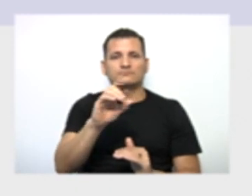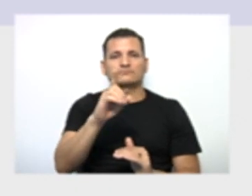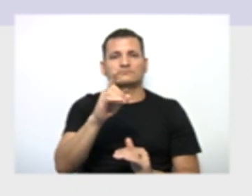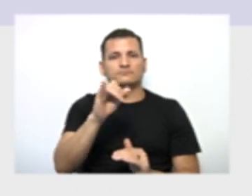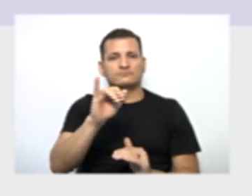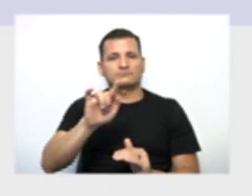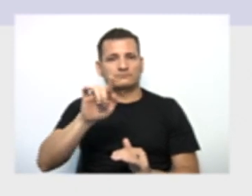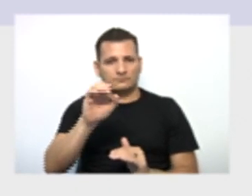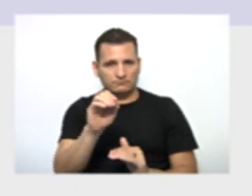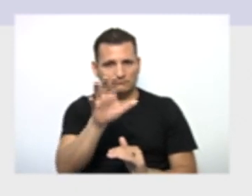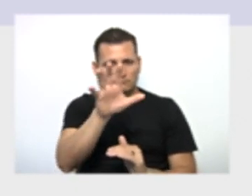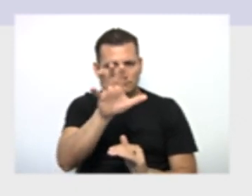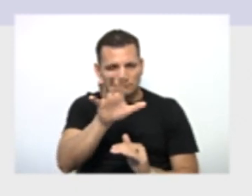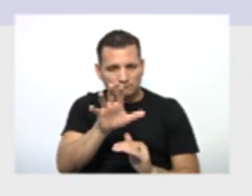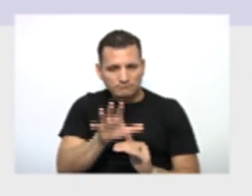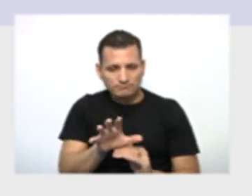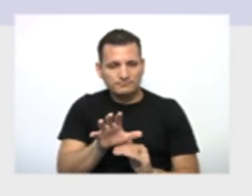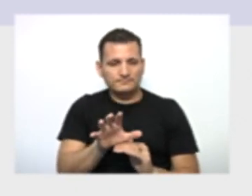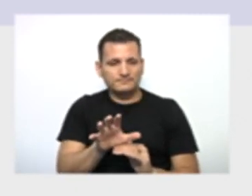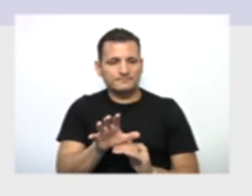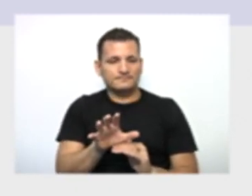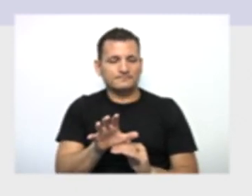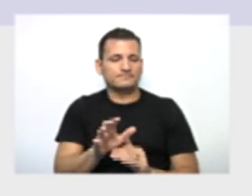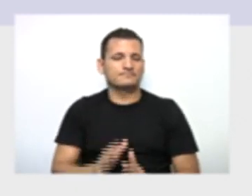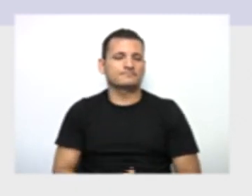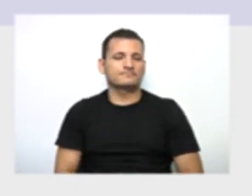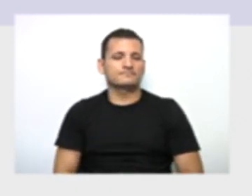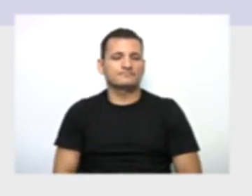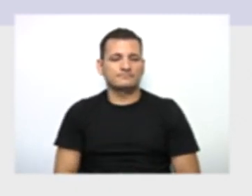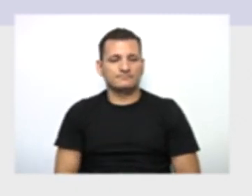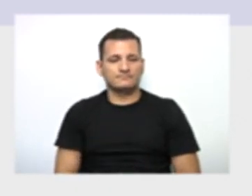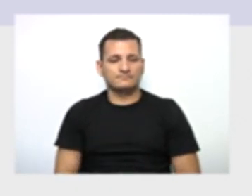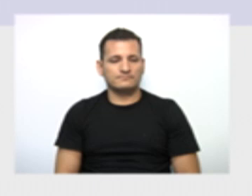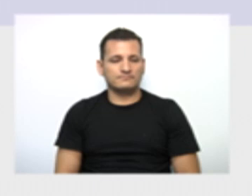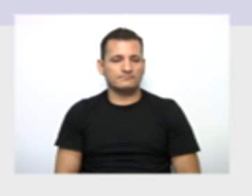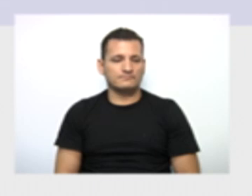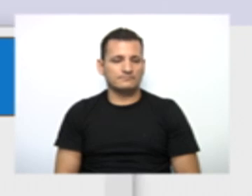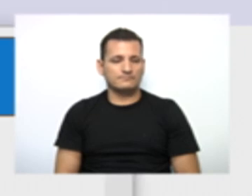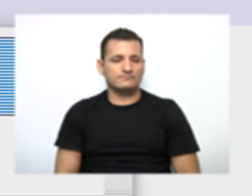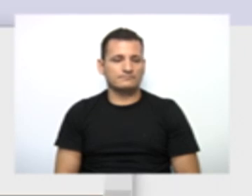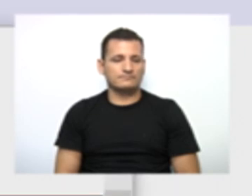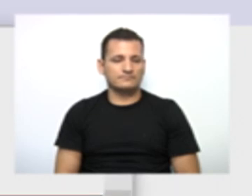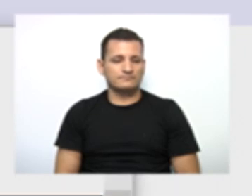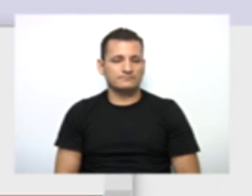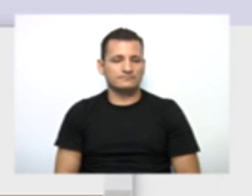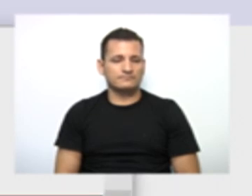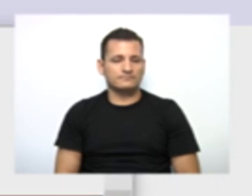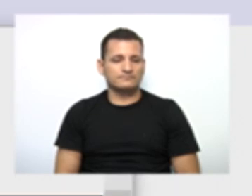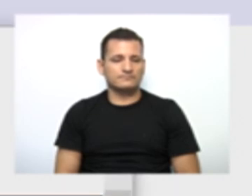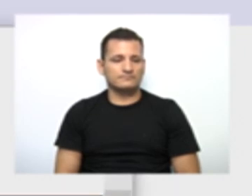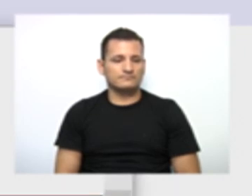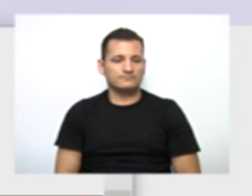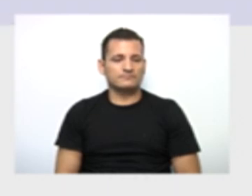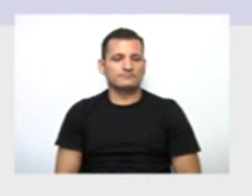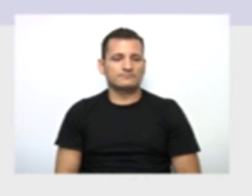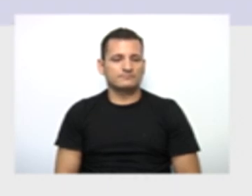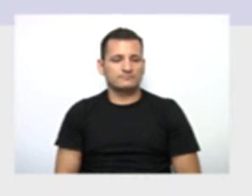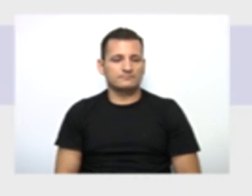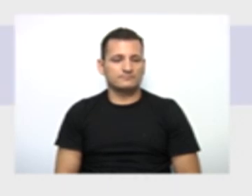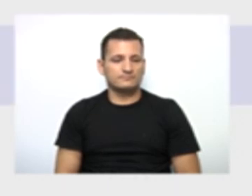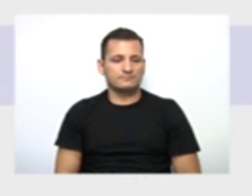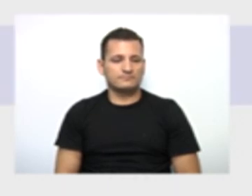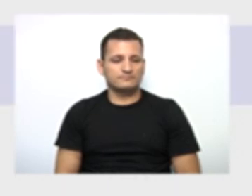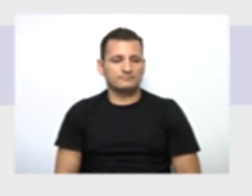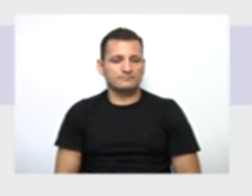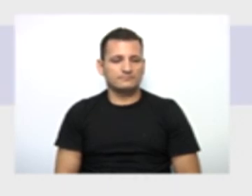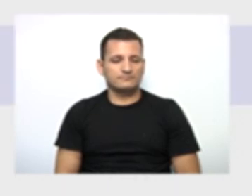certo? Vou abrir e vou fechar. O meu body também tem uma tag de abertura e uma